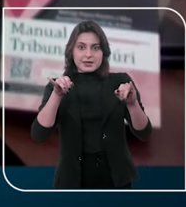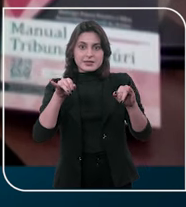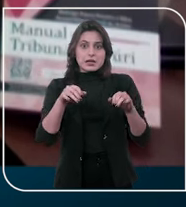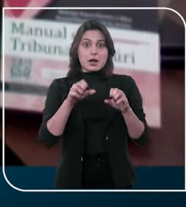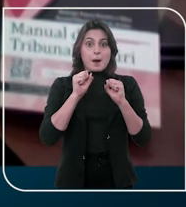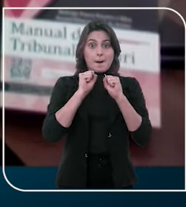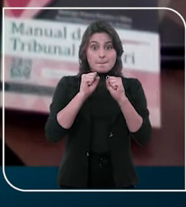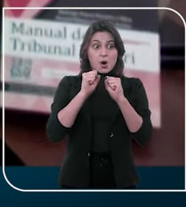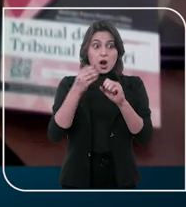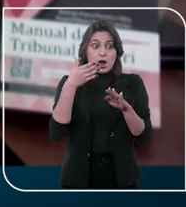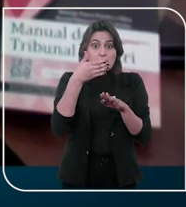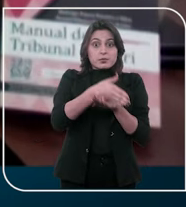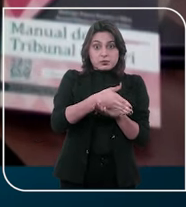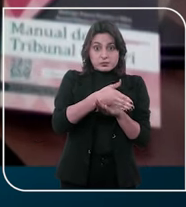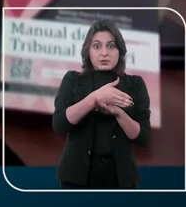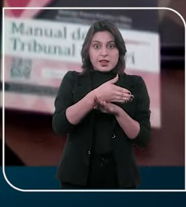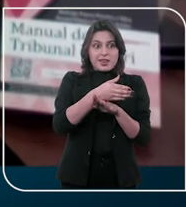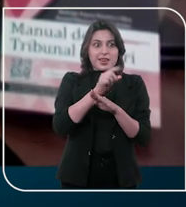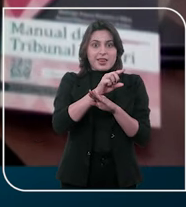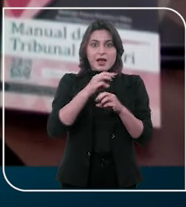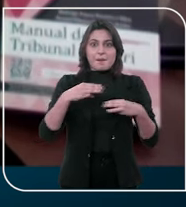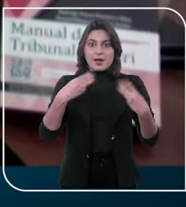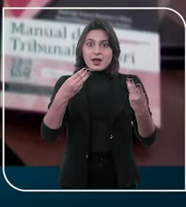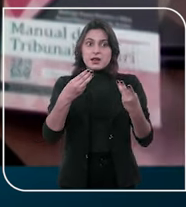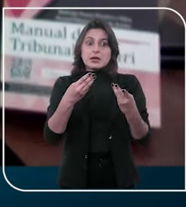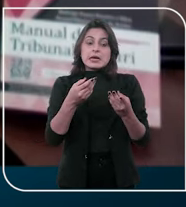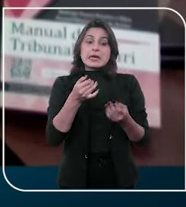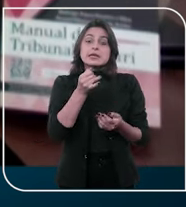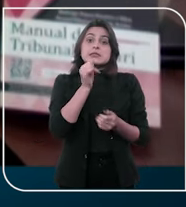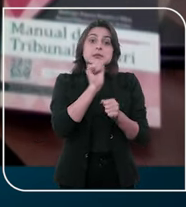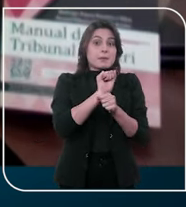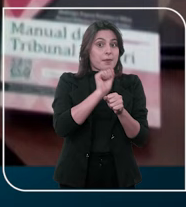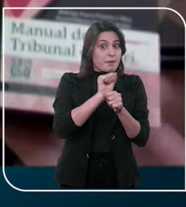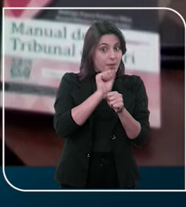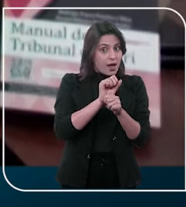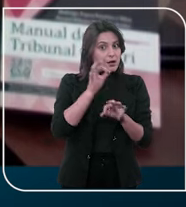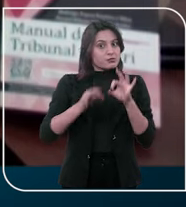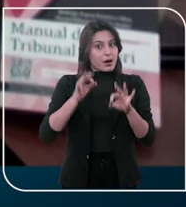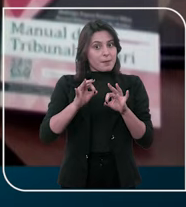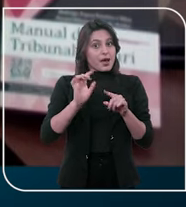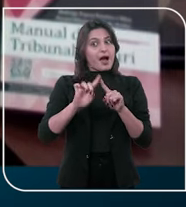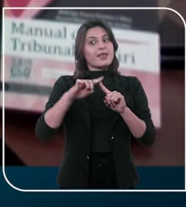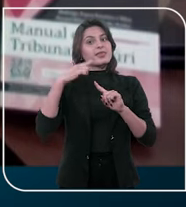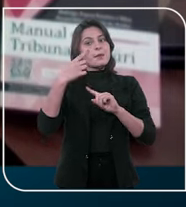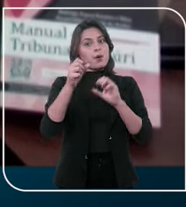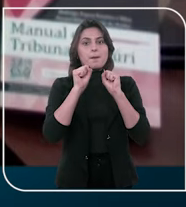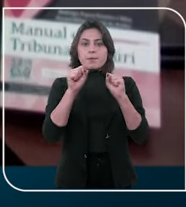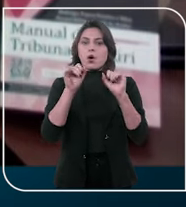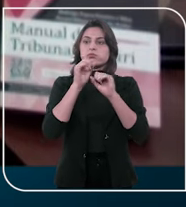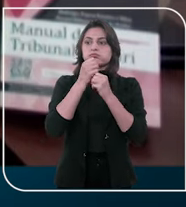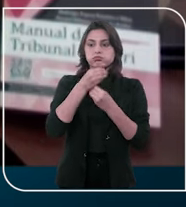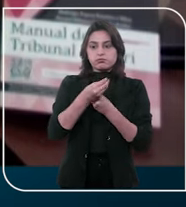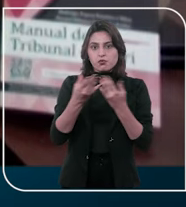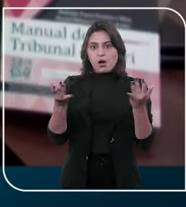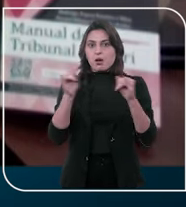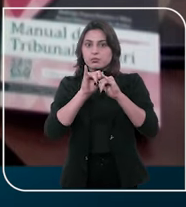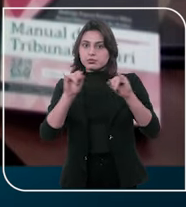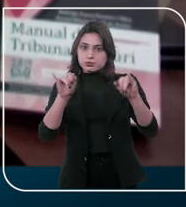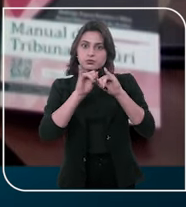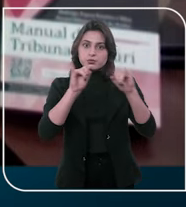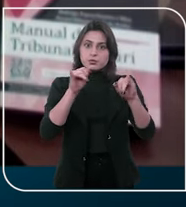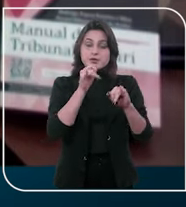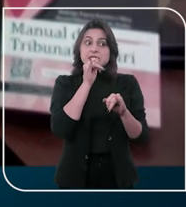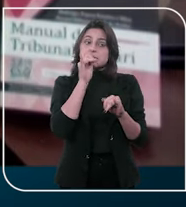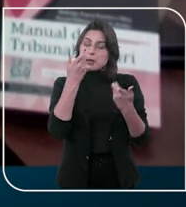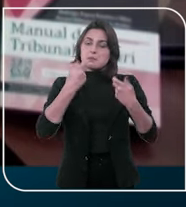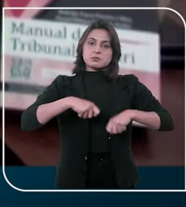mérito enquanto você não tem o julgamento. Depois do julgamento, pode fazer toda a divulgação que for necessário. Isso é muito importante,